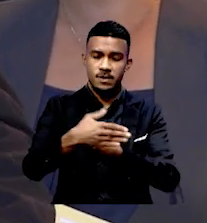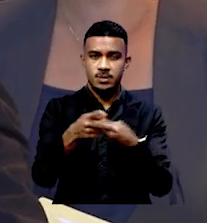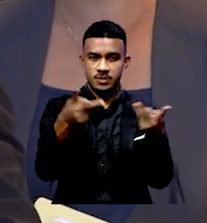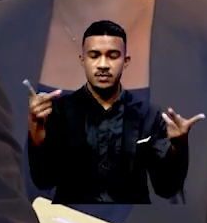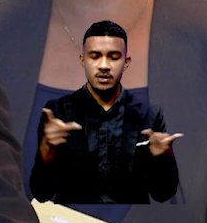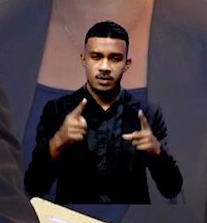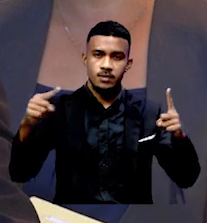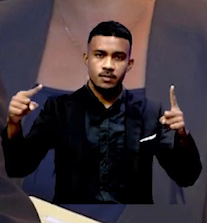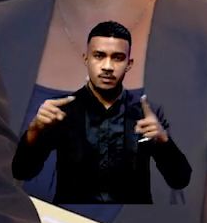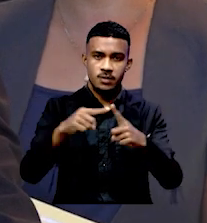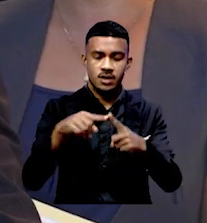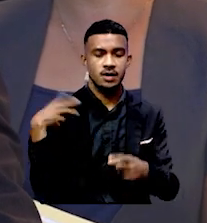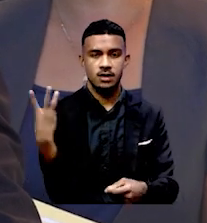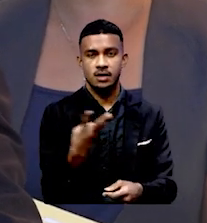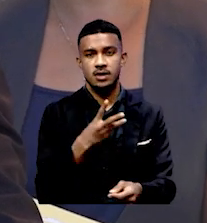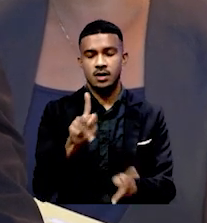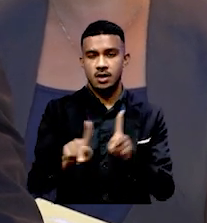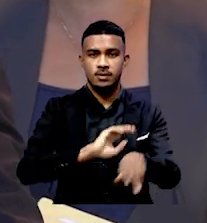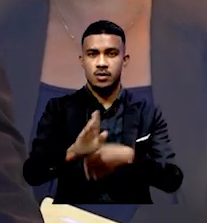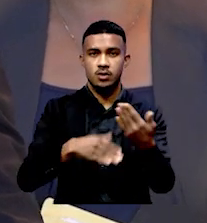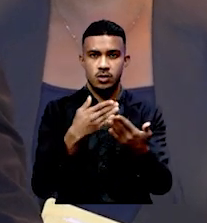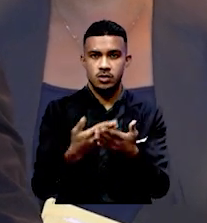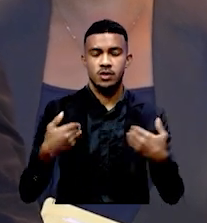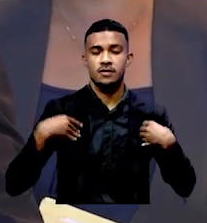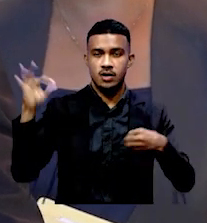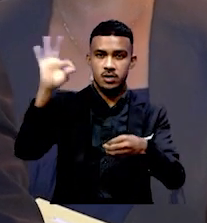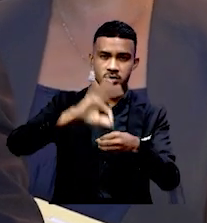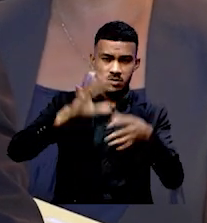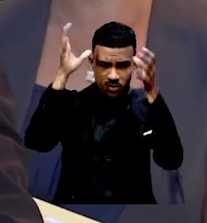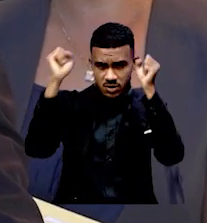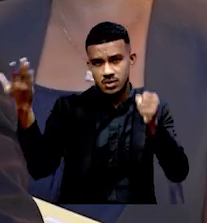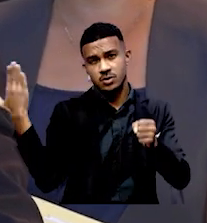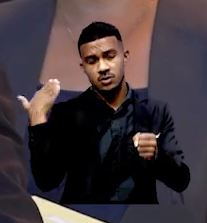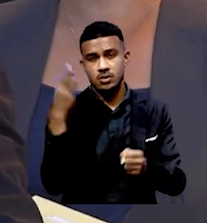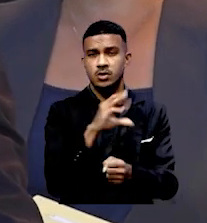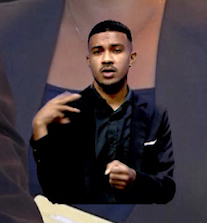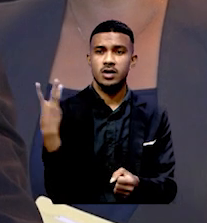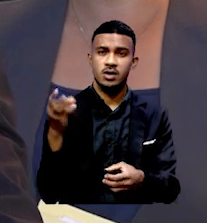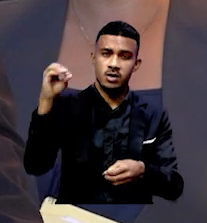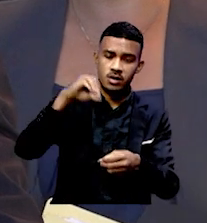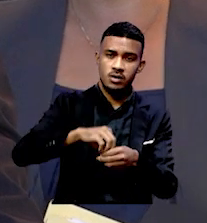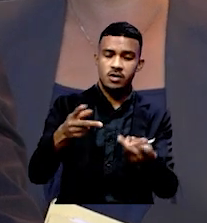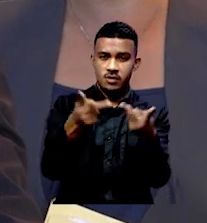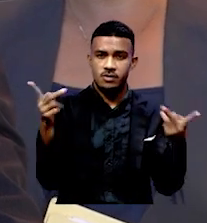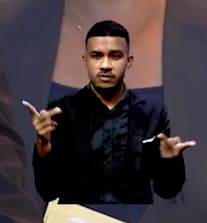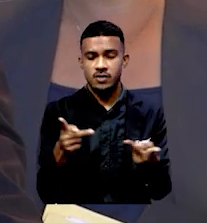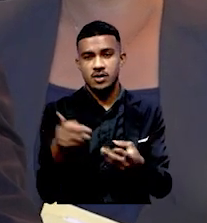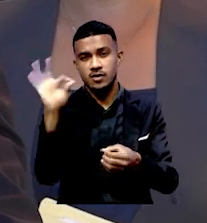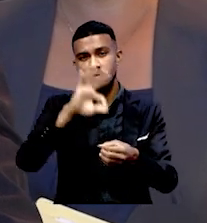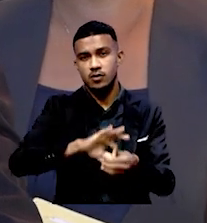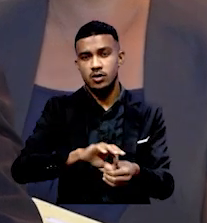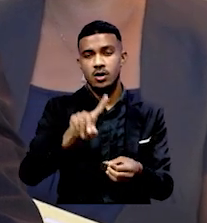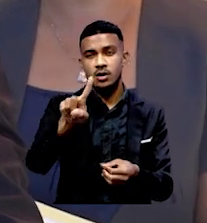ter eleitores. E a eleição presidencial foi na Dauk, né, estabelecer centro de votações 1.200, nas estações de